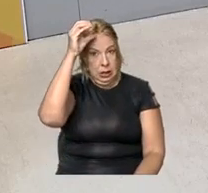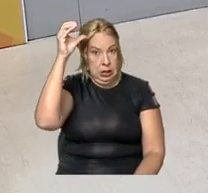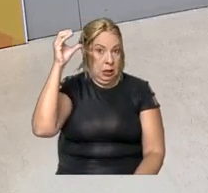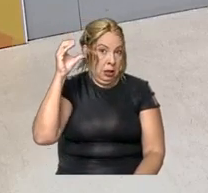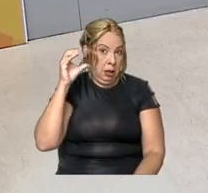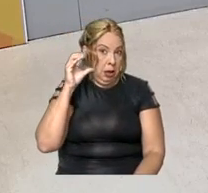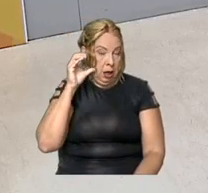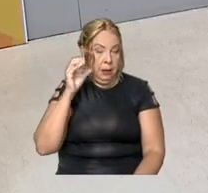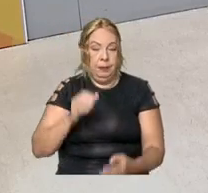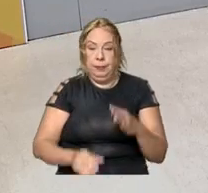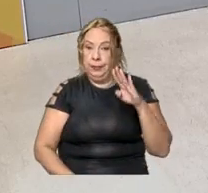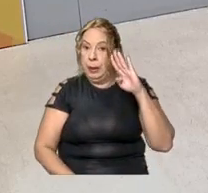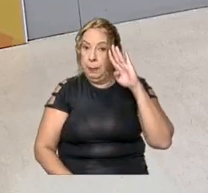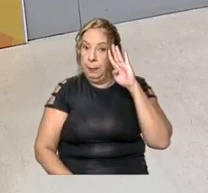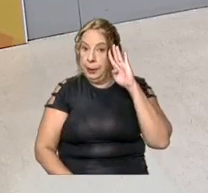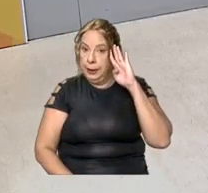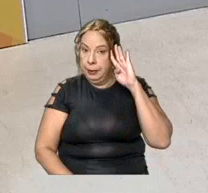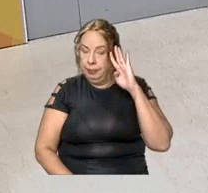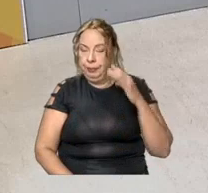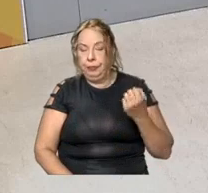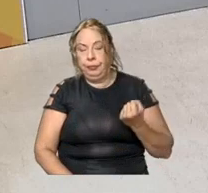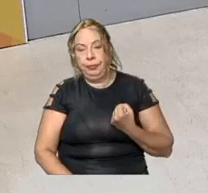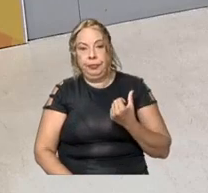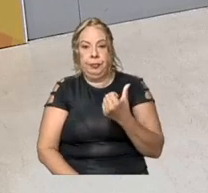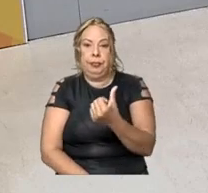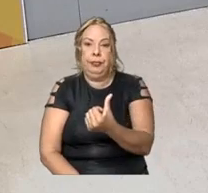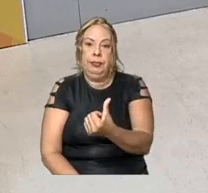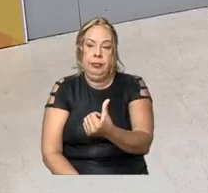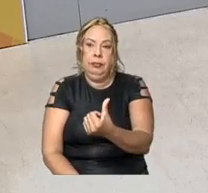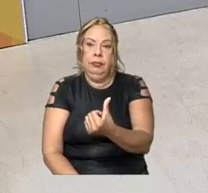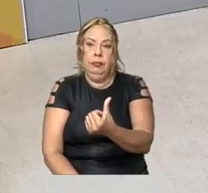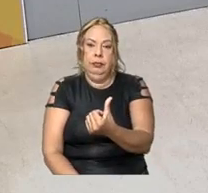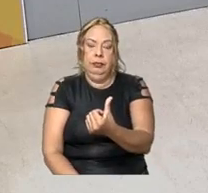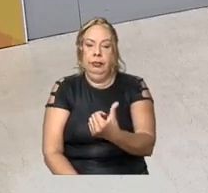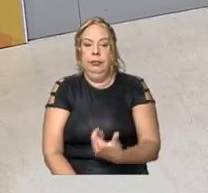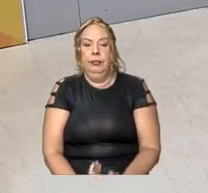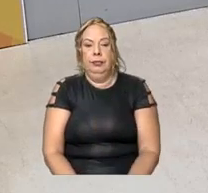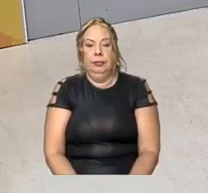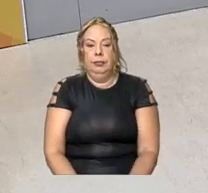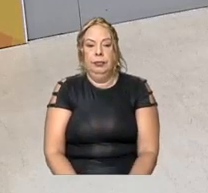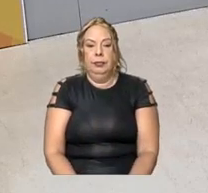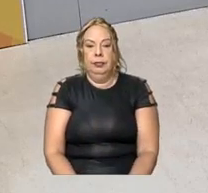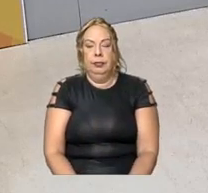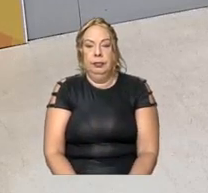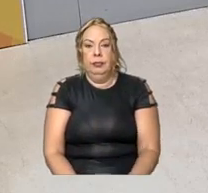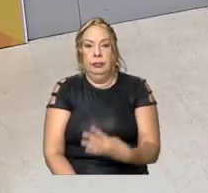6, número 6. Meia dúzia, meia dúzia.